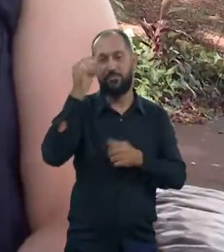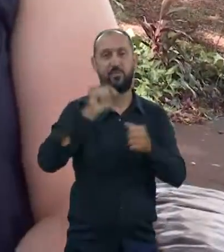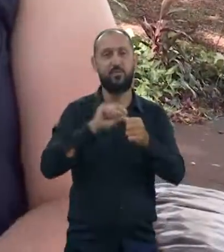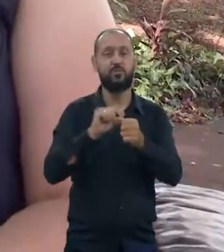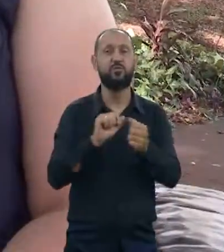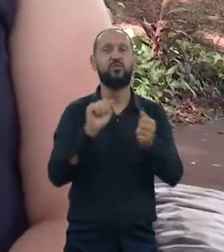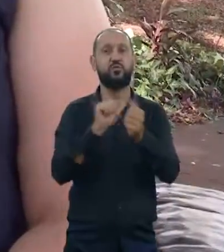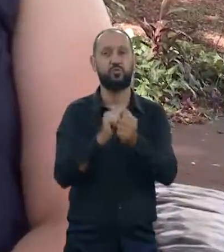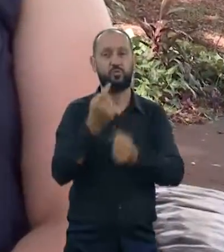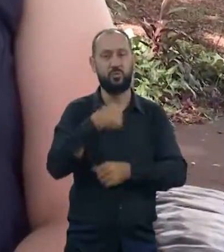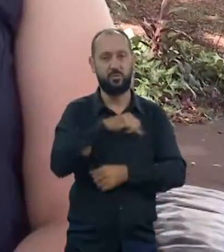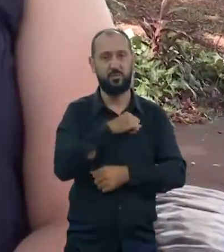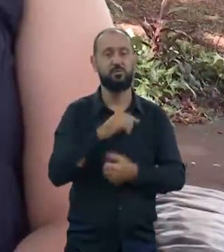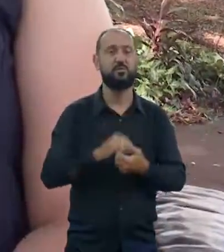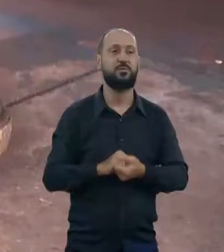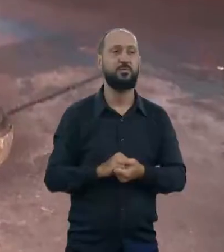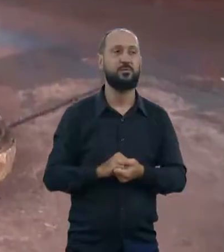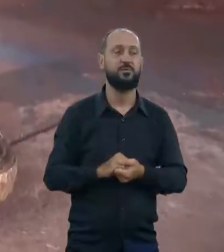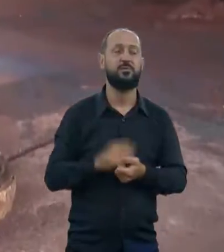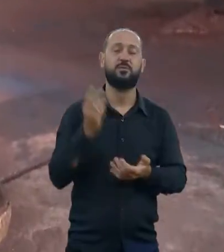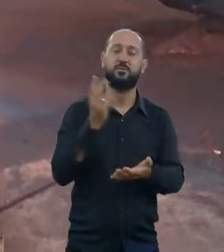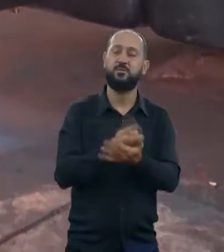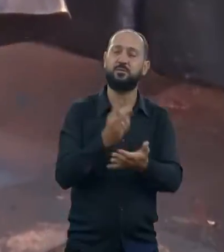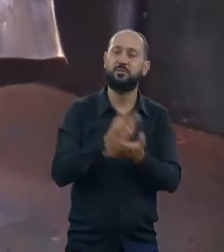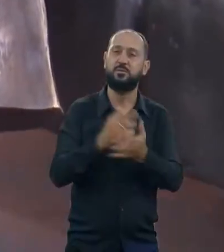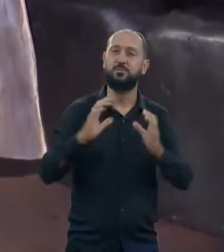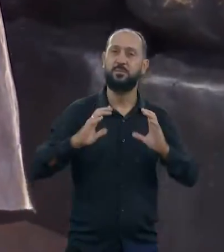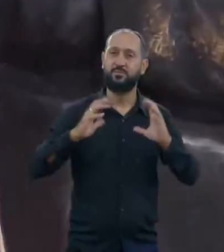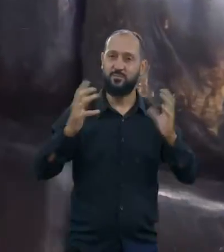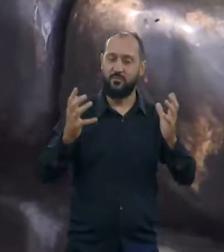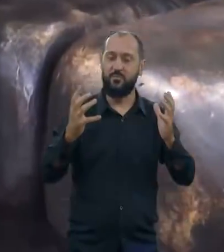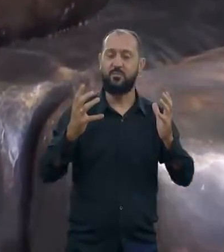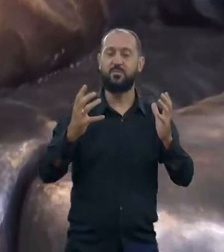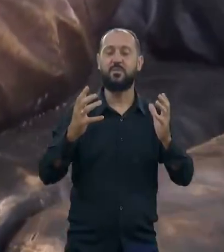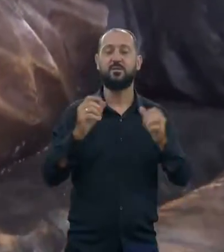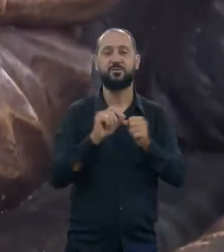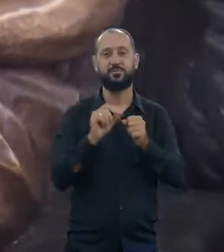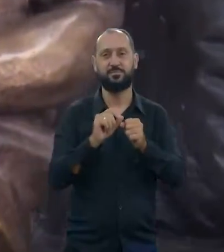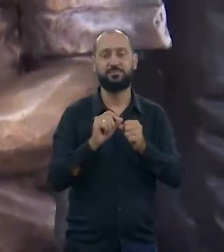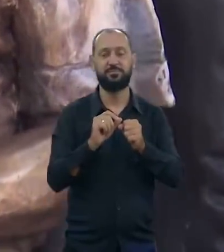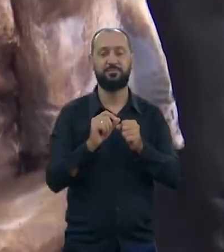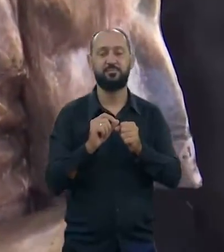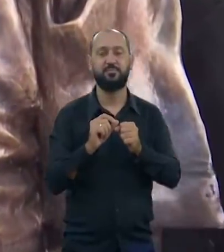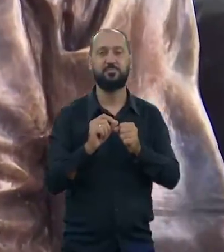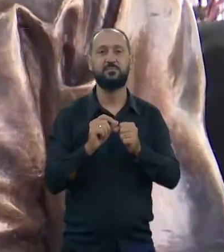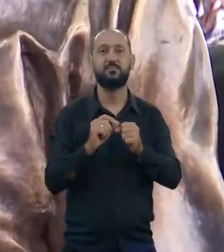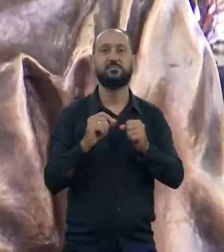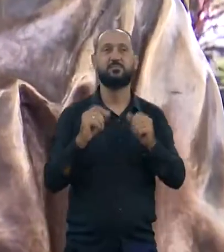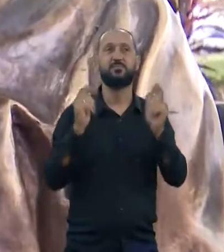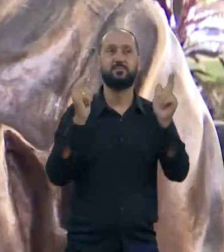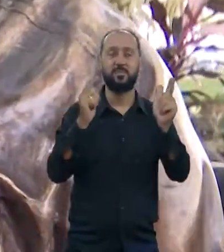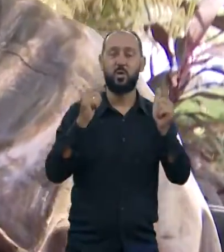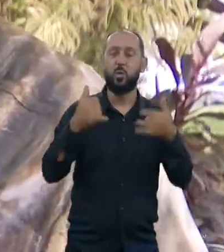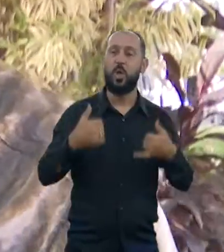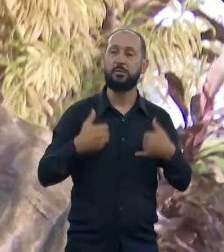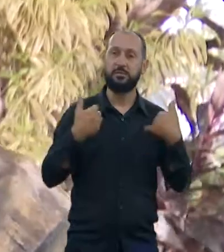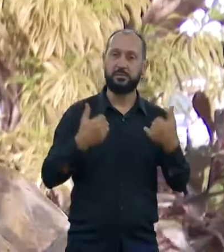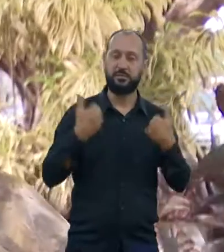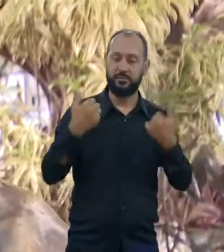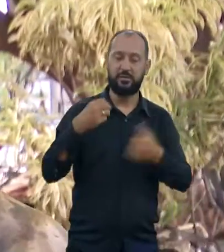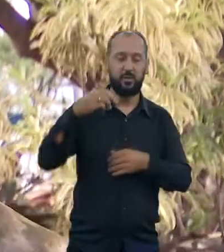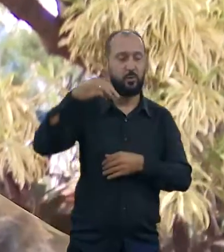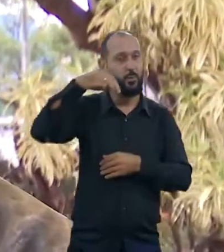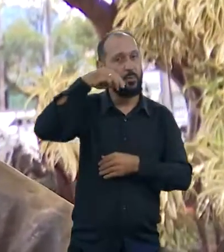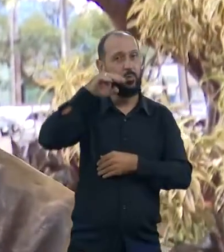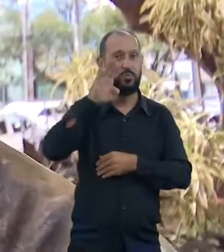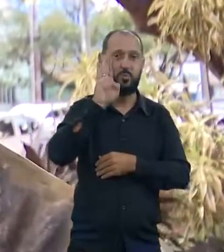dele, eternizá-lo junto a nós. Teve uma festividade de comemoração também, né, a comemoração, o